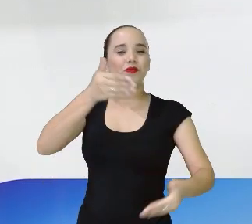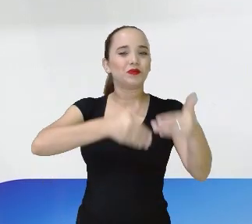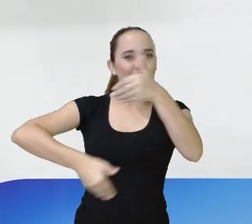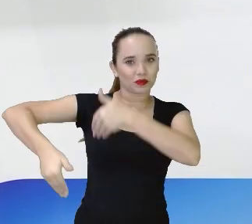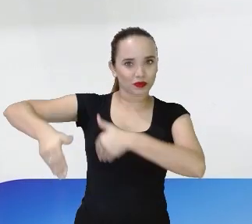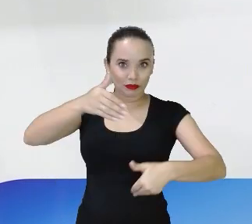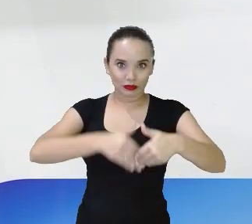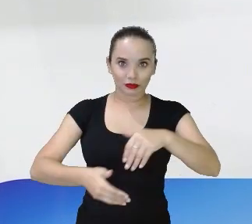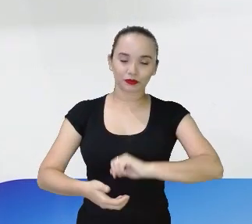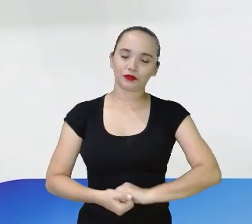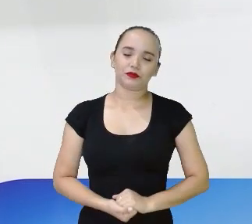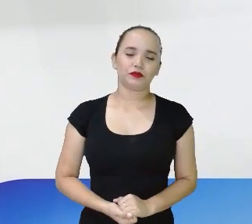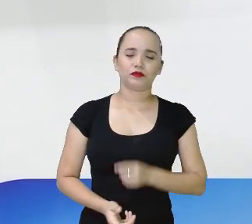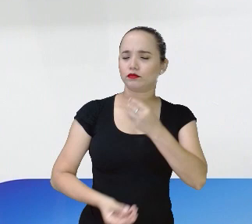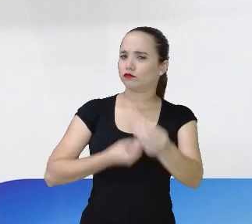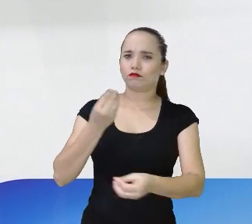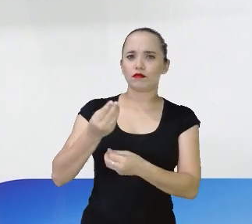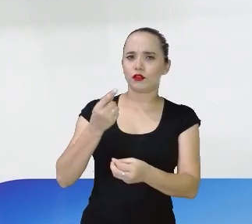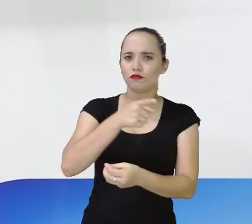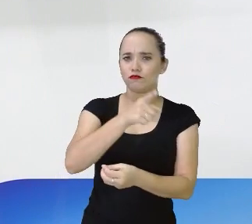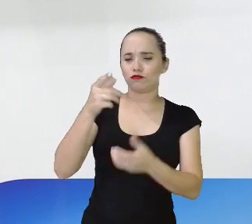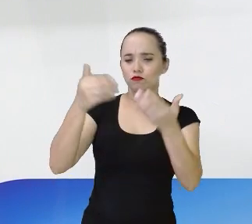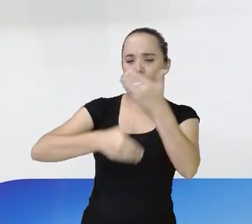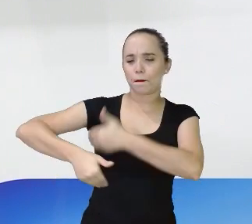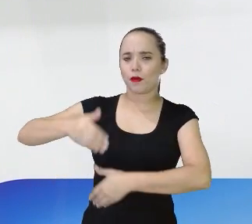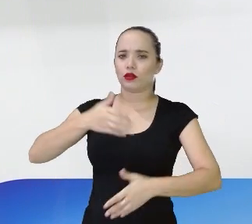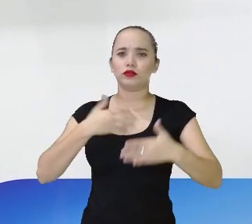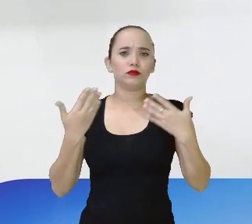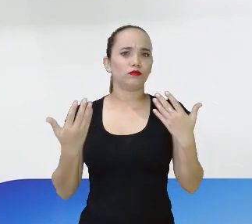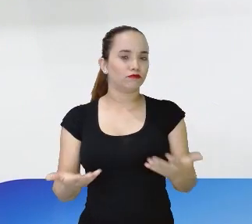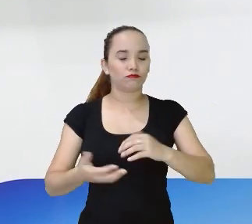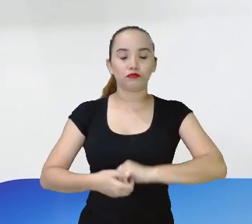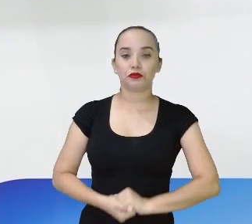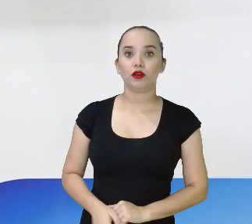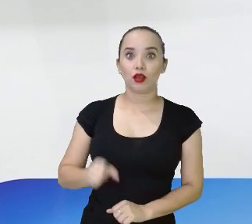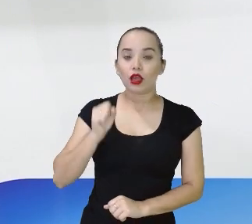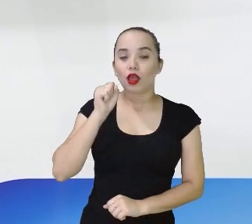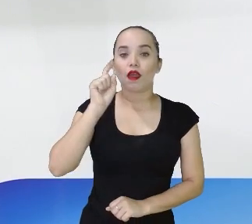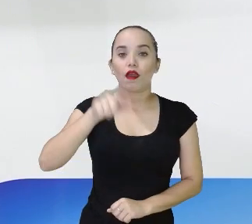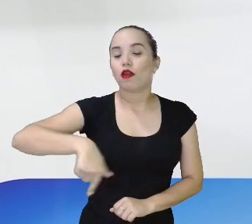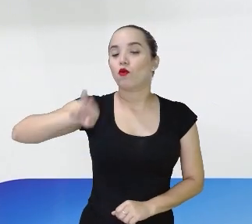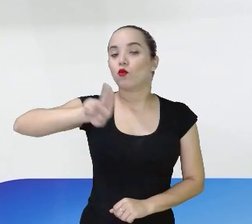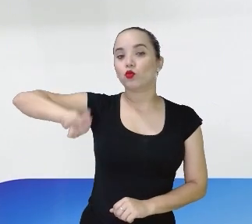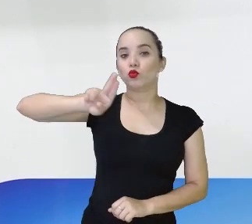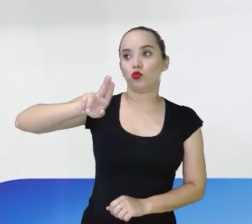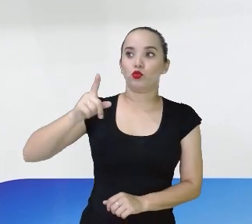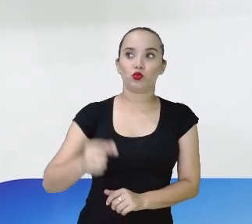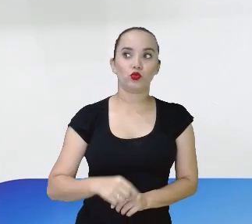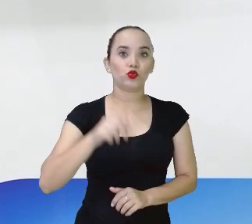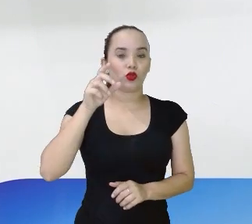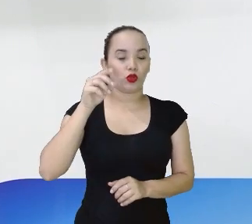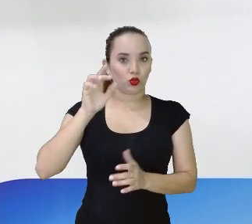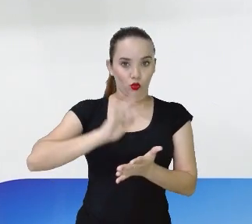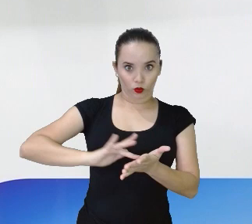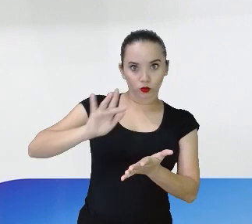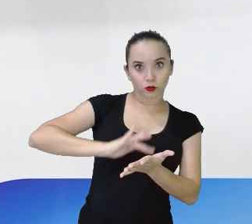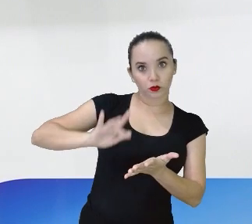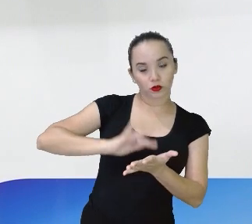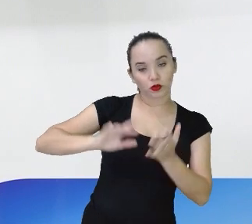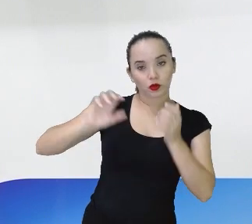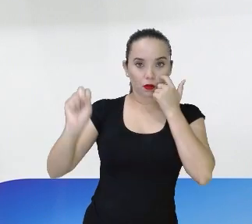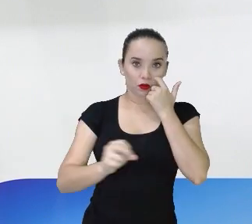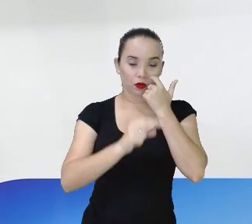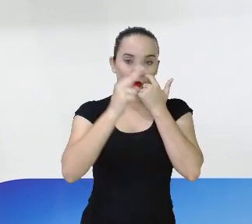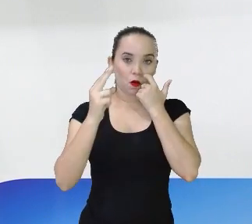participar. E como é que você pode participar? Você pode participar se você estiver aí com o seu tablet ou o seu